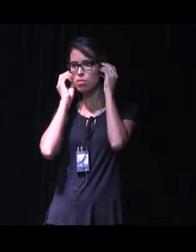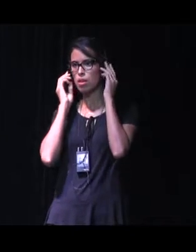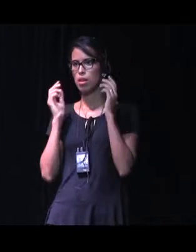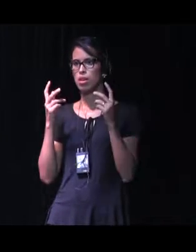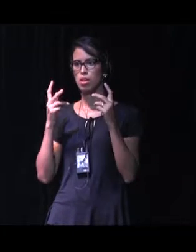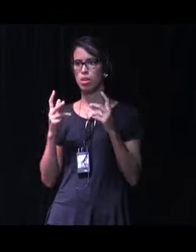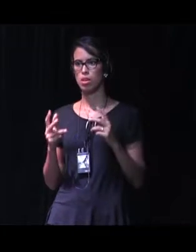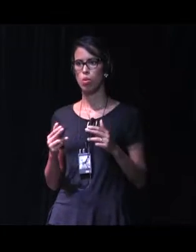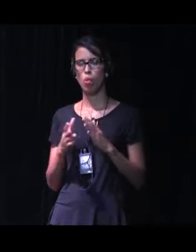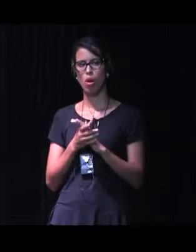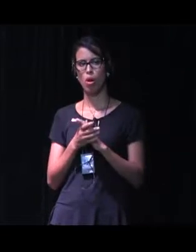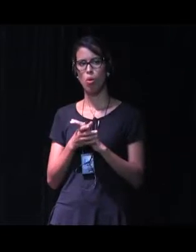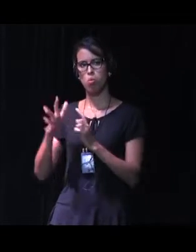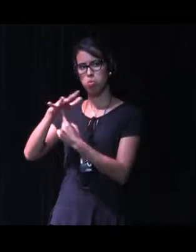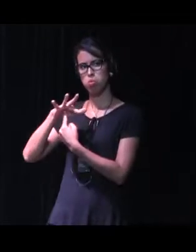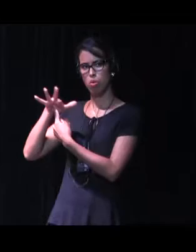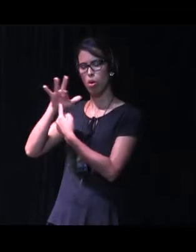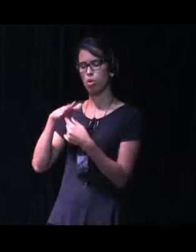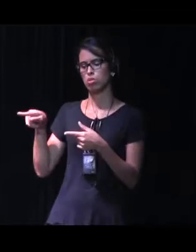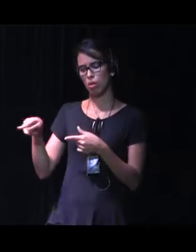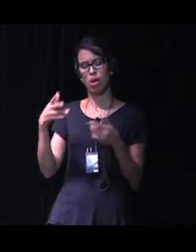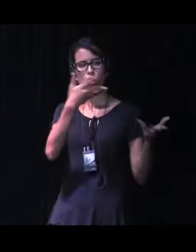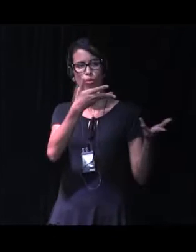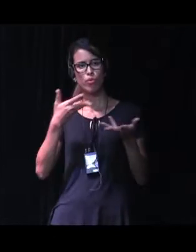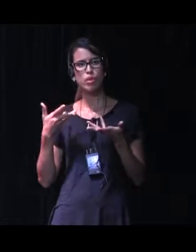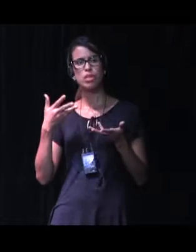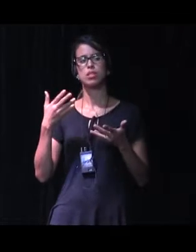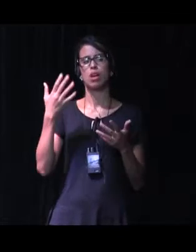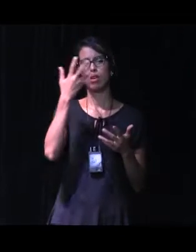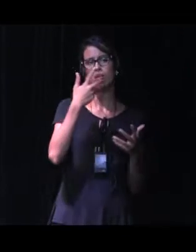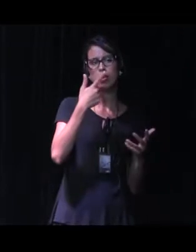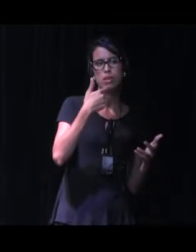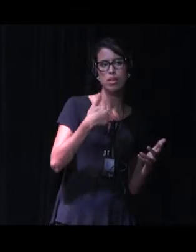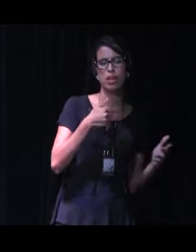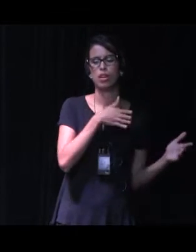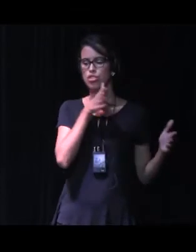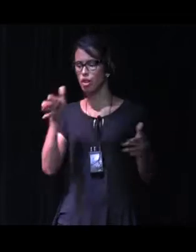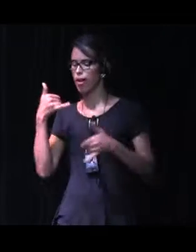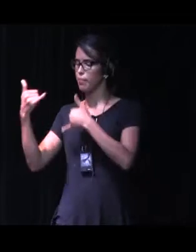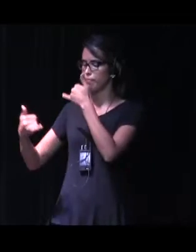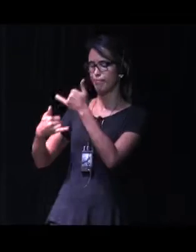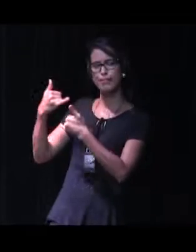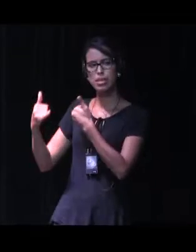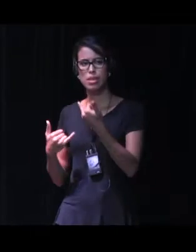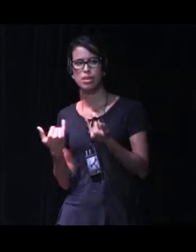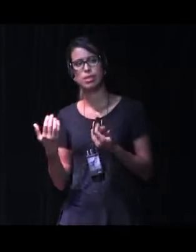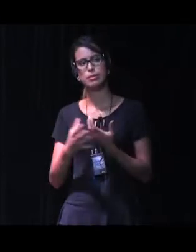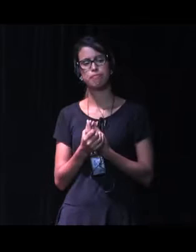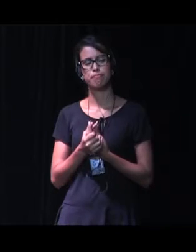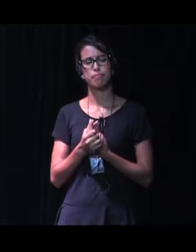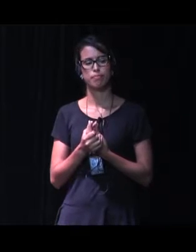os brinquedos para crianças nesses parques públicos. Esse era como um bosque abstrato que